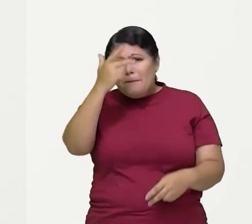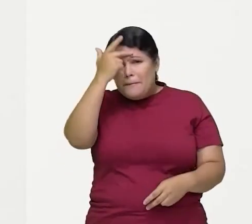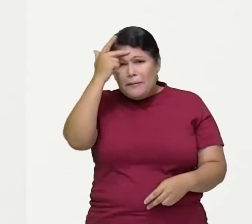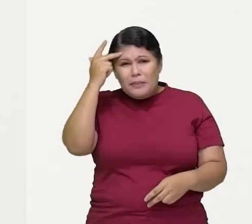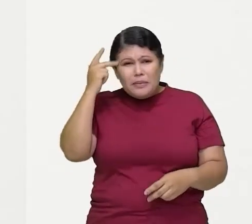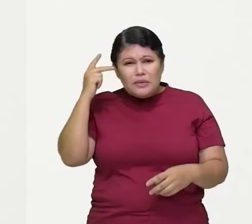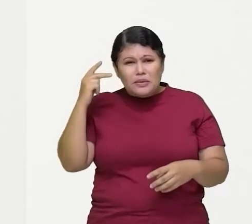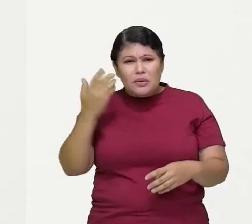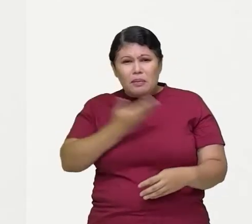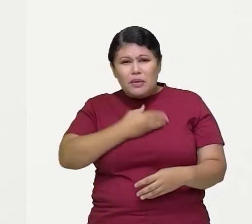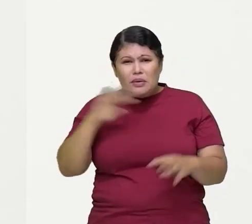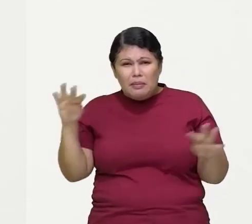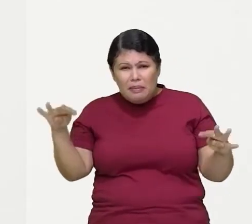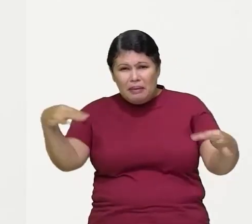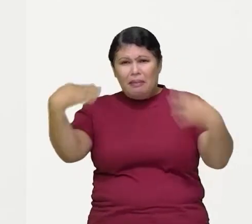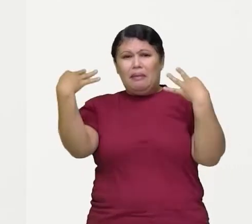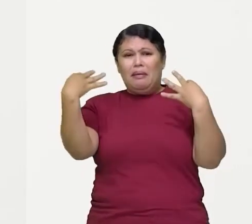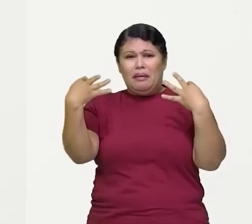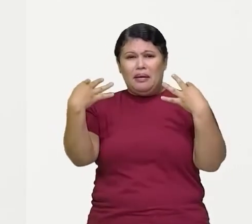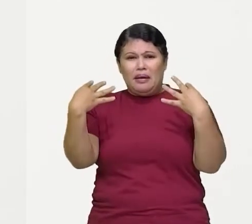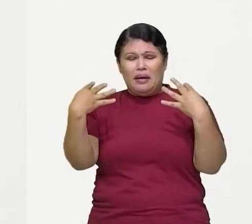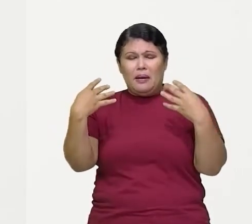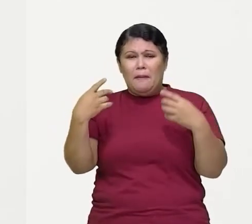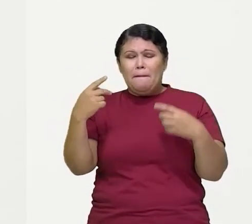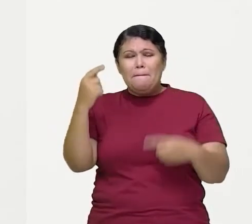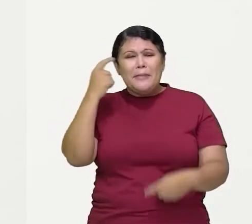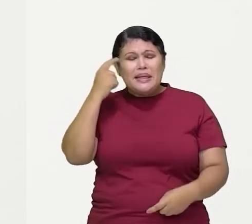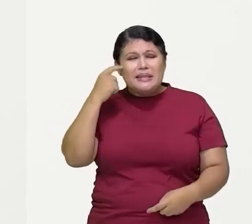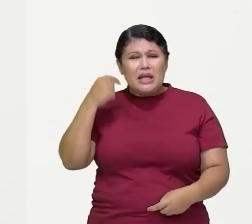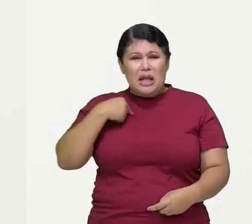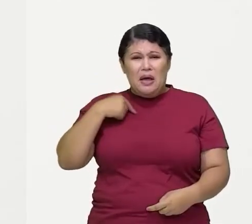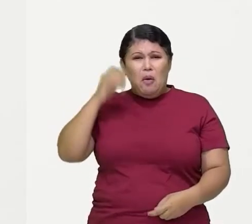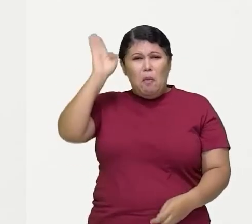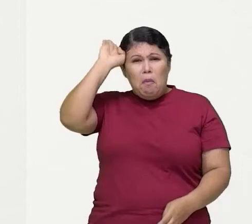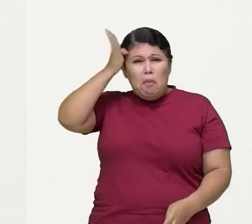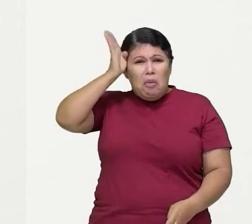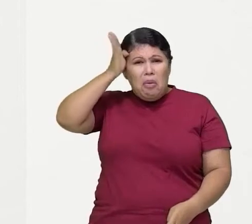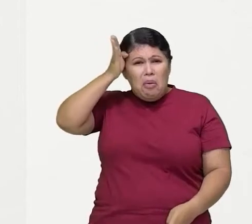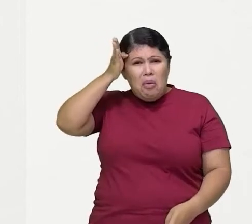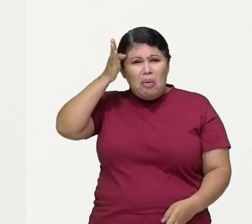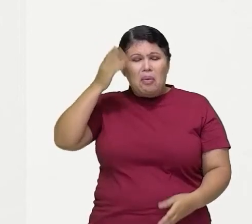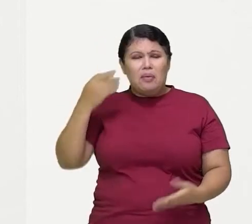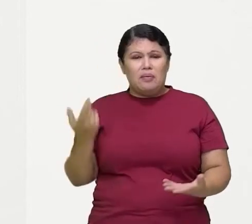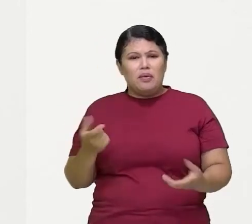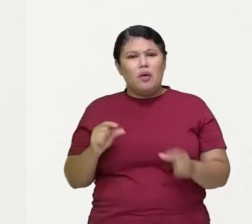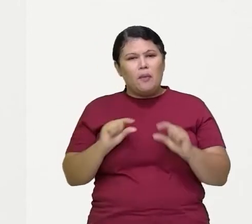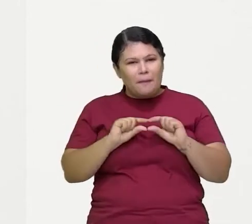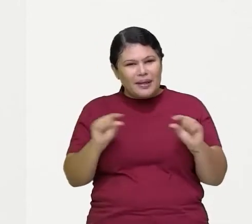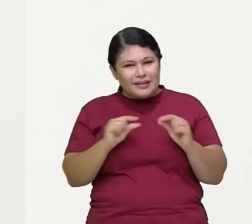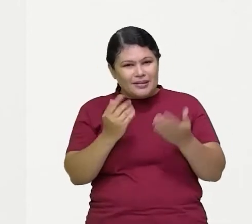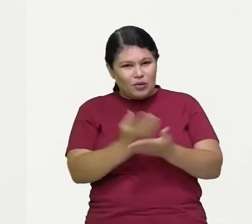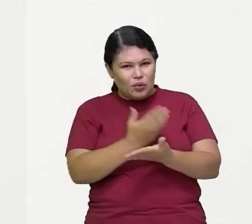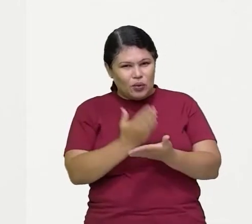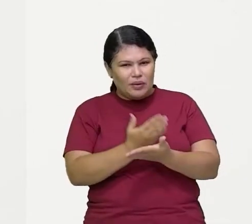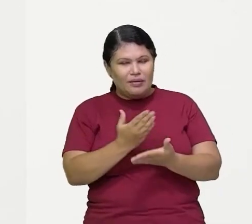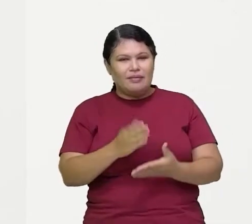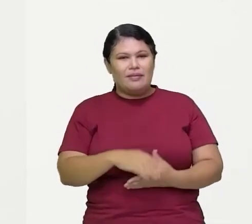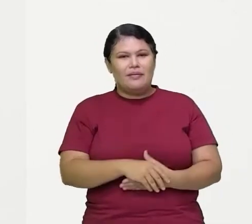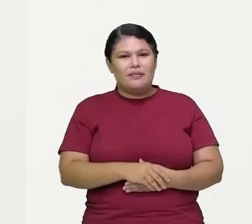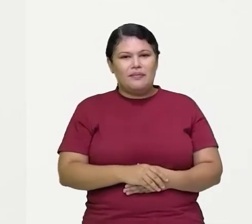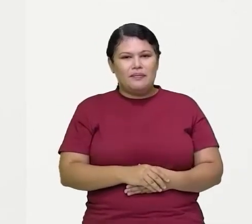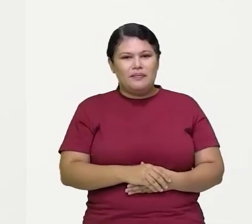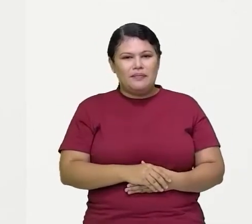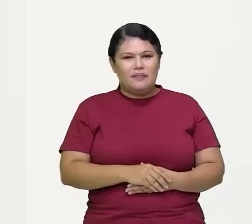meus amigos estavam todos olhando para mim, achando que eu era burro. Trecho do livro. João, preste atenção.